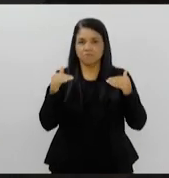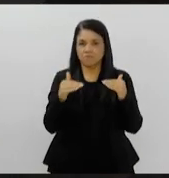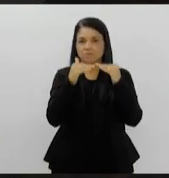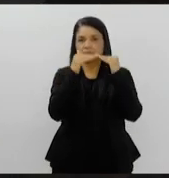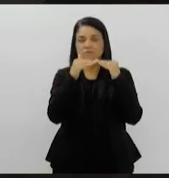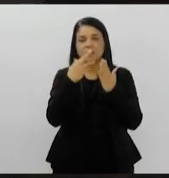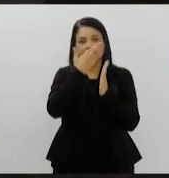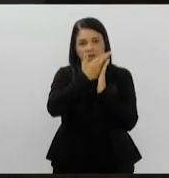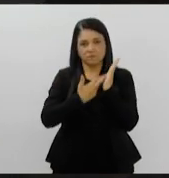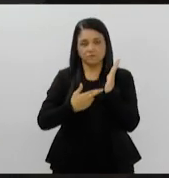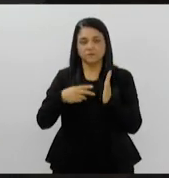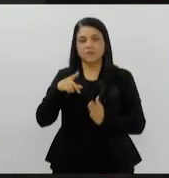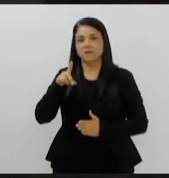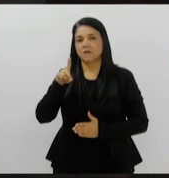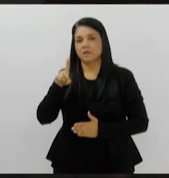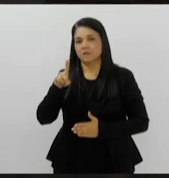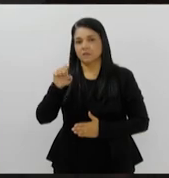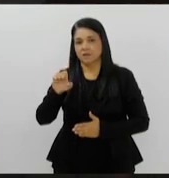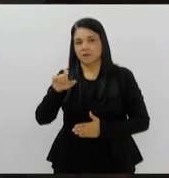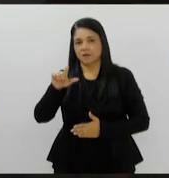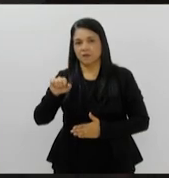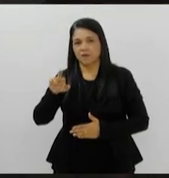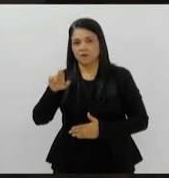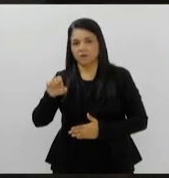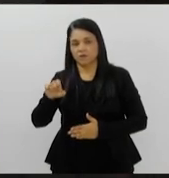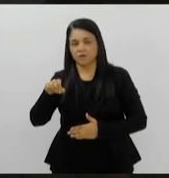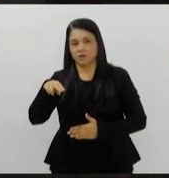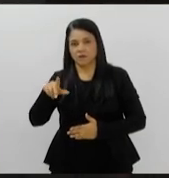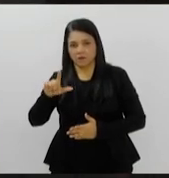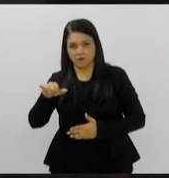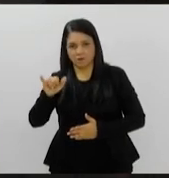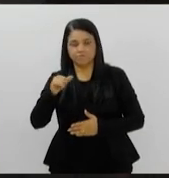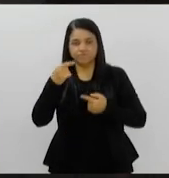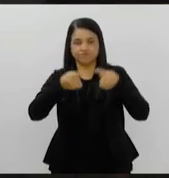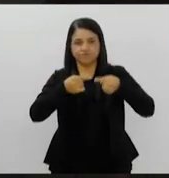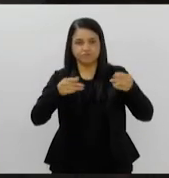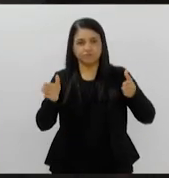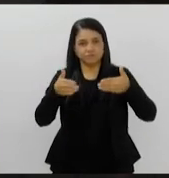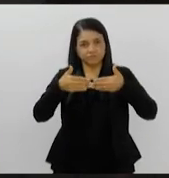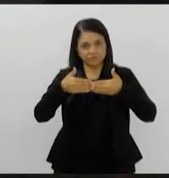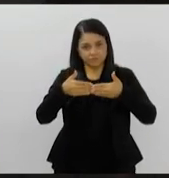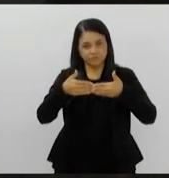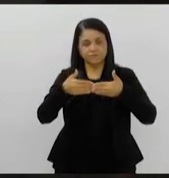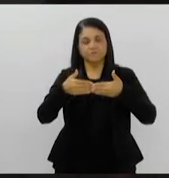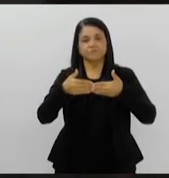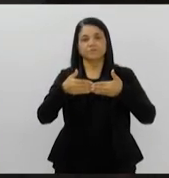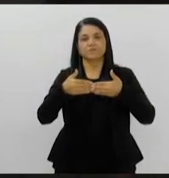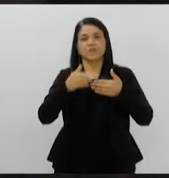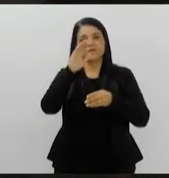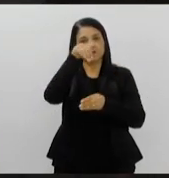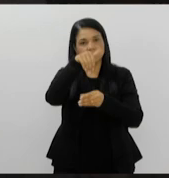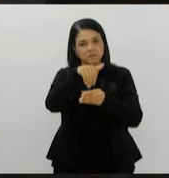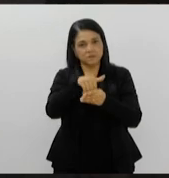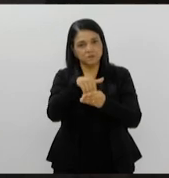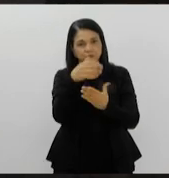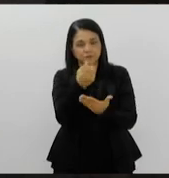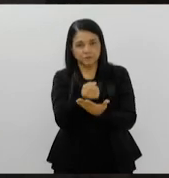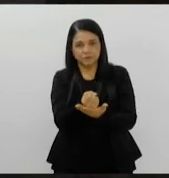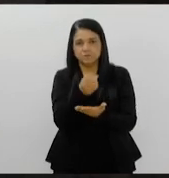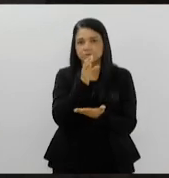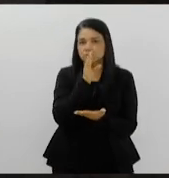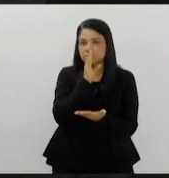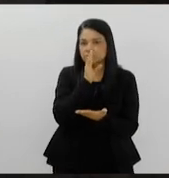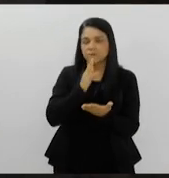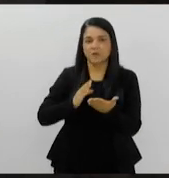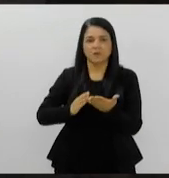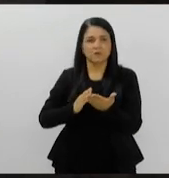relatoria do deputado Guilherme De Laroli. Em discussão, não havendo quem queira discutir, encerrada a discussão. Em votação, senhores que aprovam, permaneçam